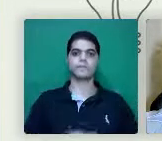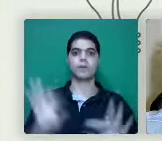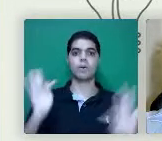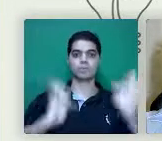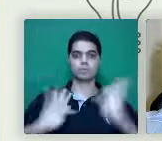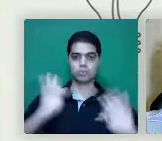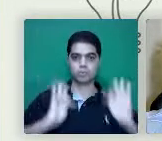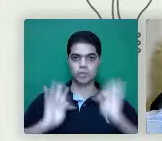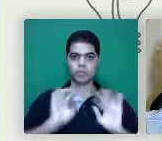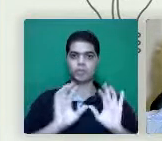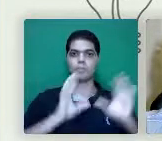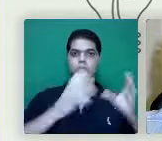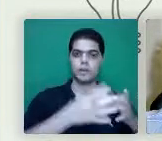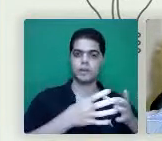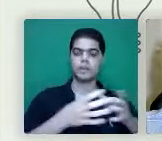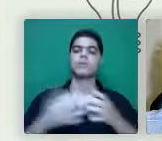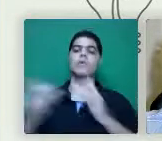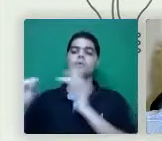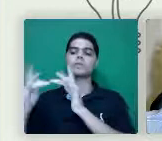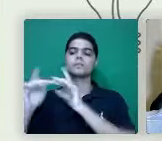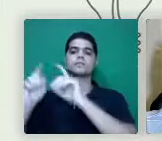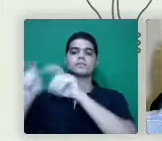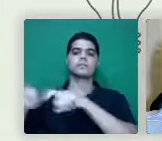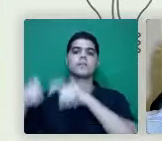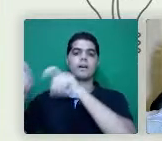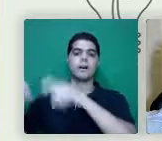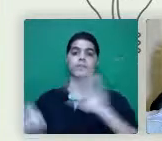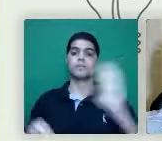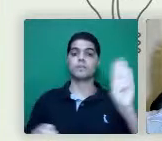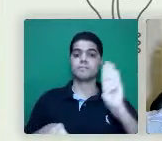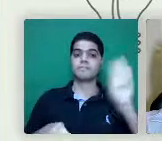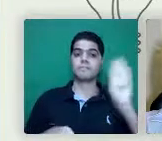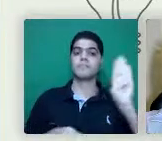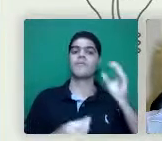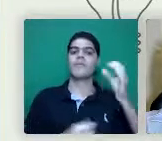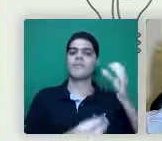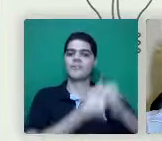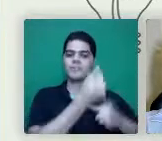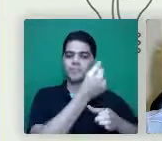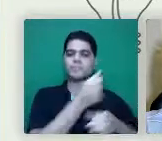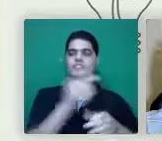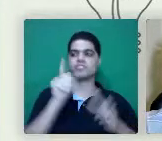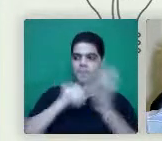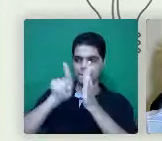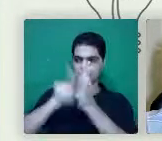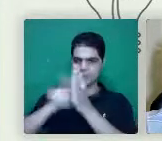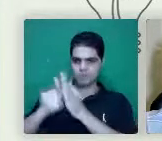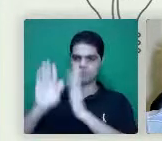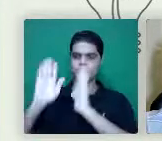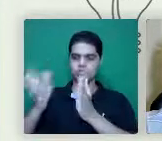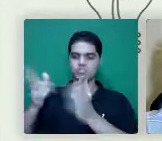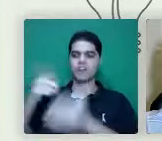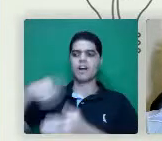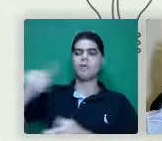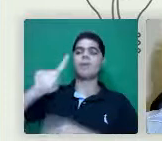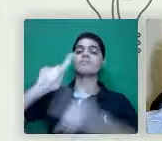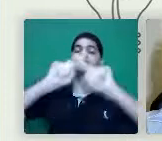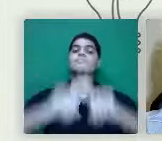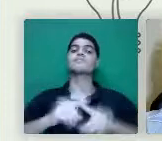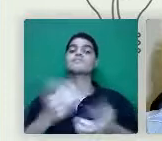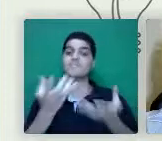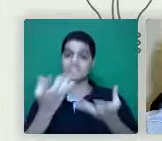agro e bioeconomia. A gente perguntou na inscrição para vocês qual desafio vocês queriam, mas era só para a gente sentir a média